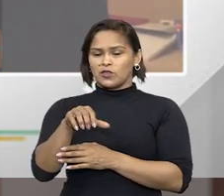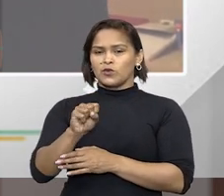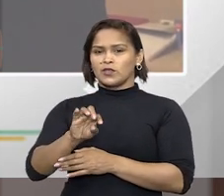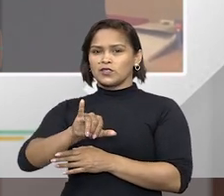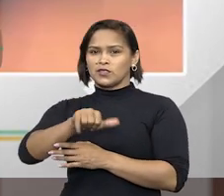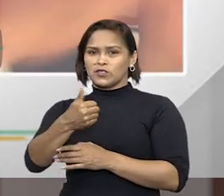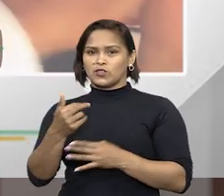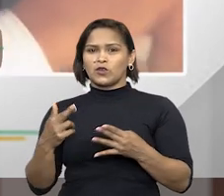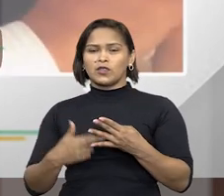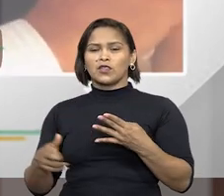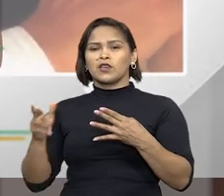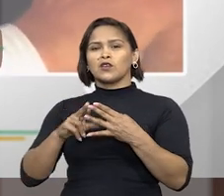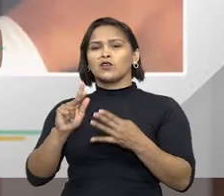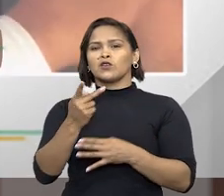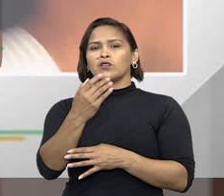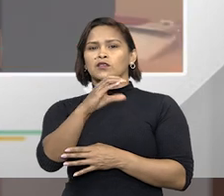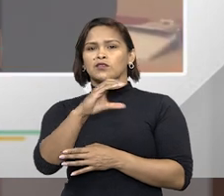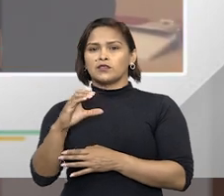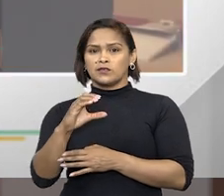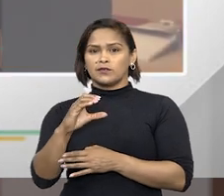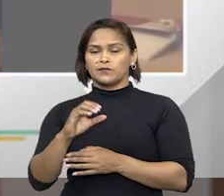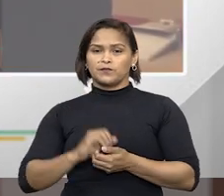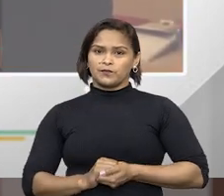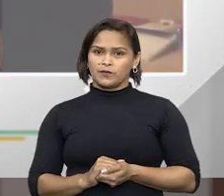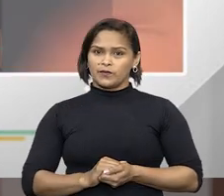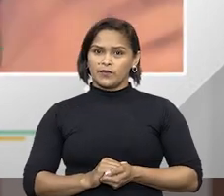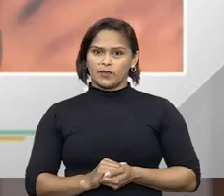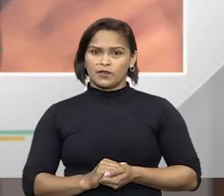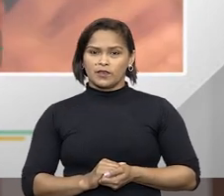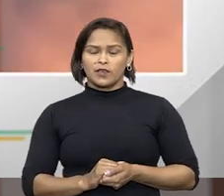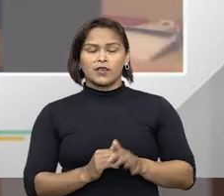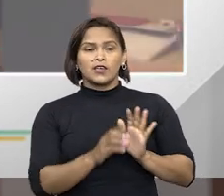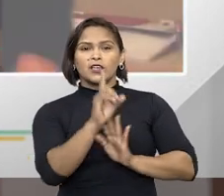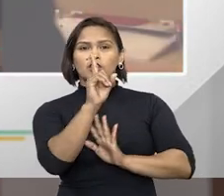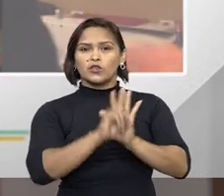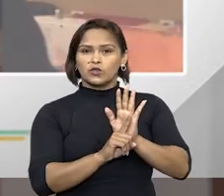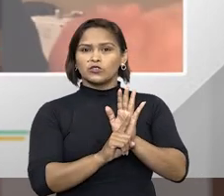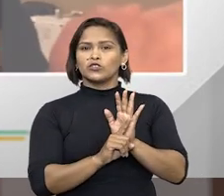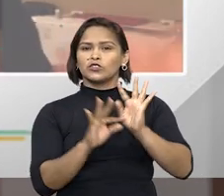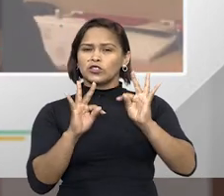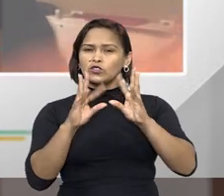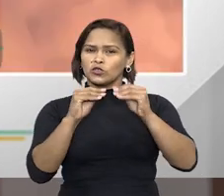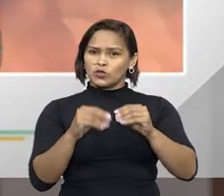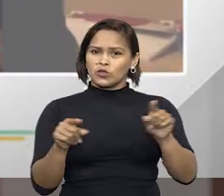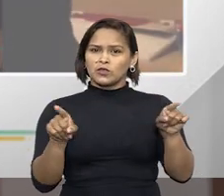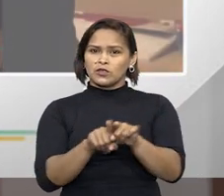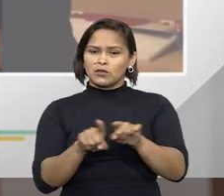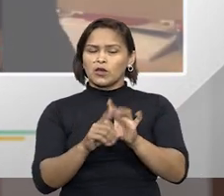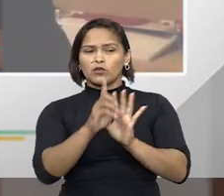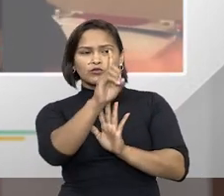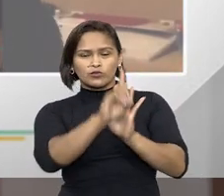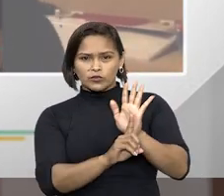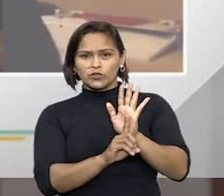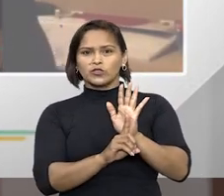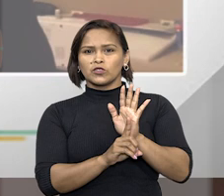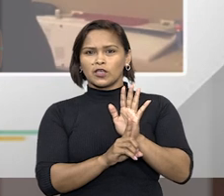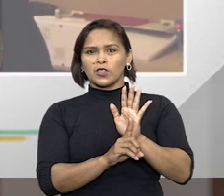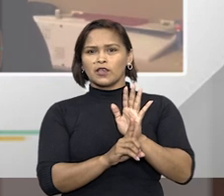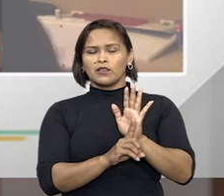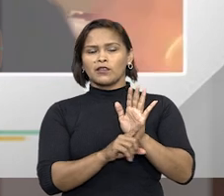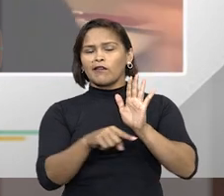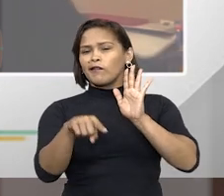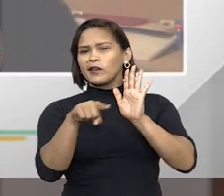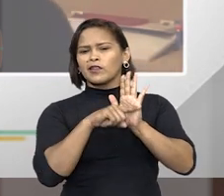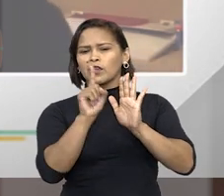habeas corpus. E ali, o direito líquido e certo, aquilo que você tem direito e que é negado por um agente do